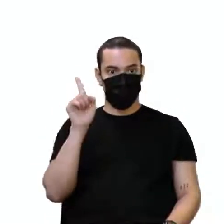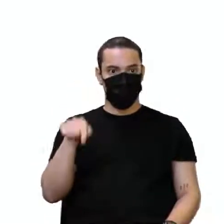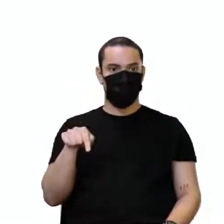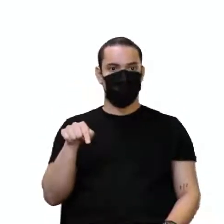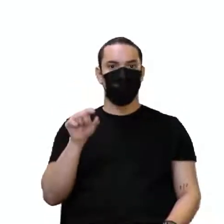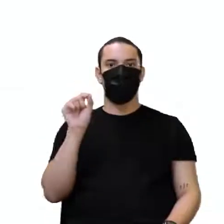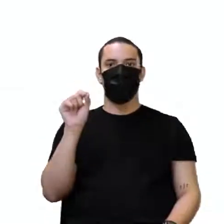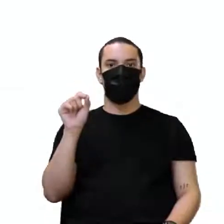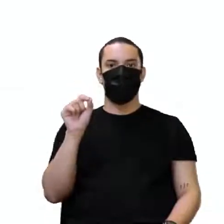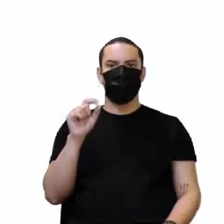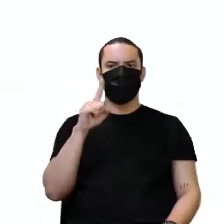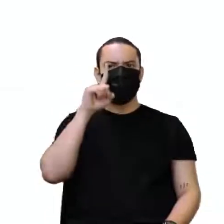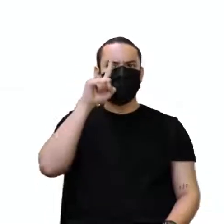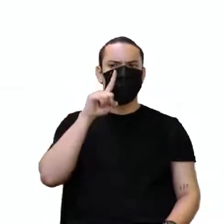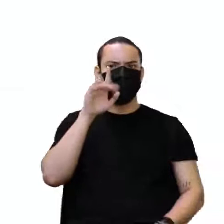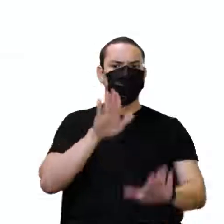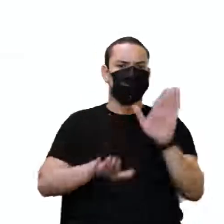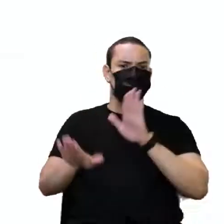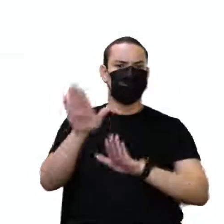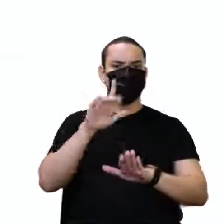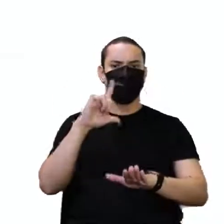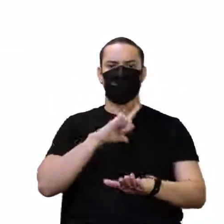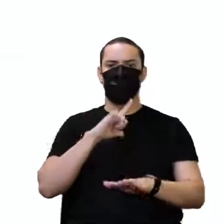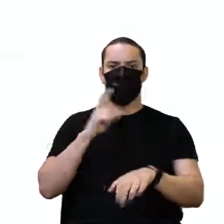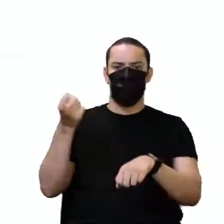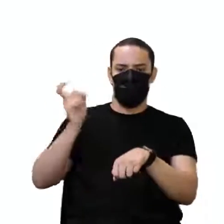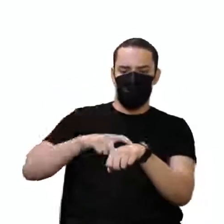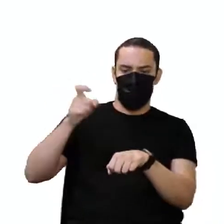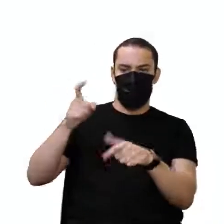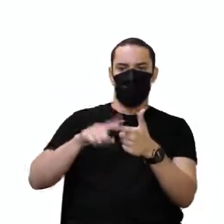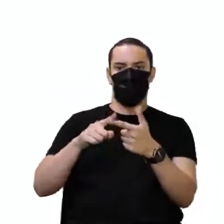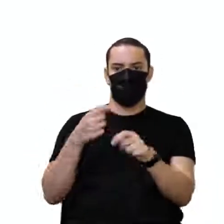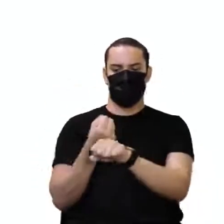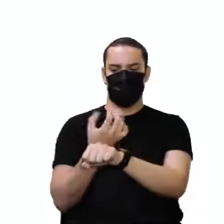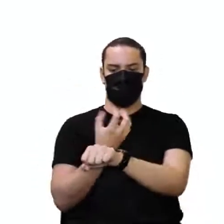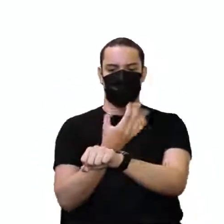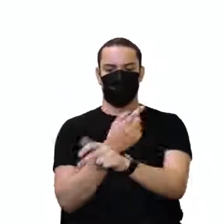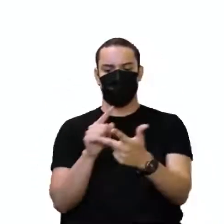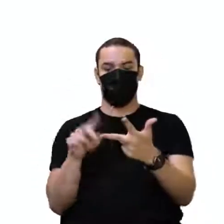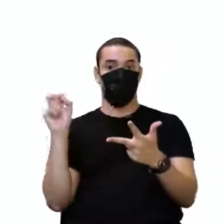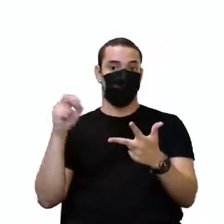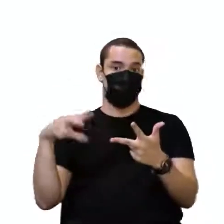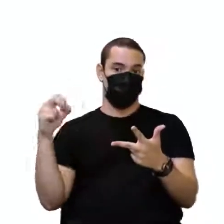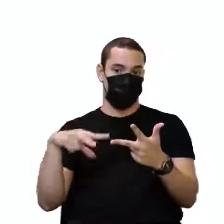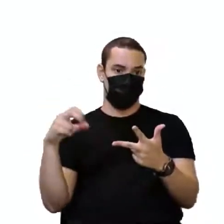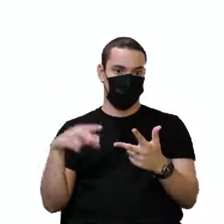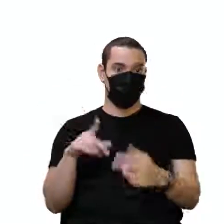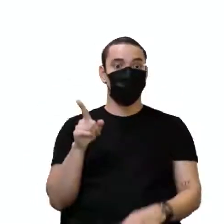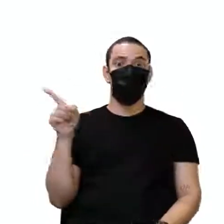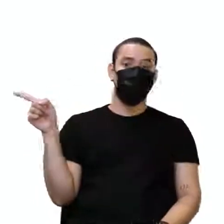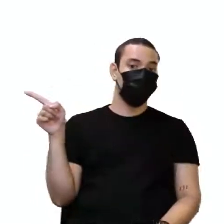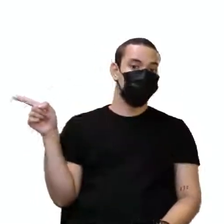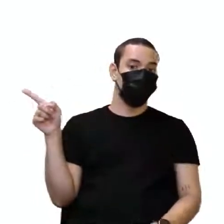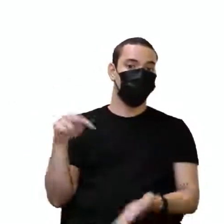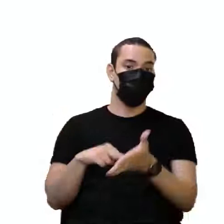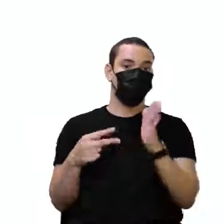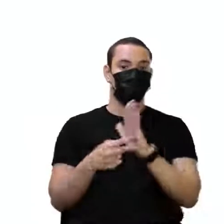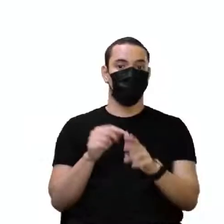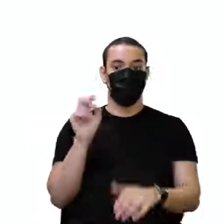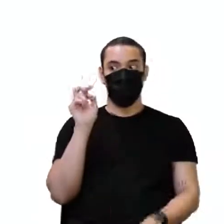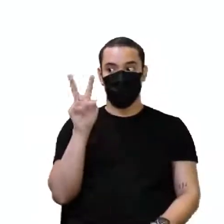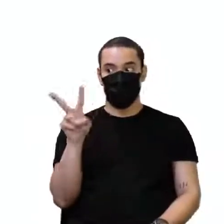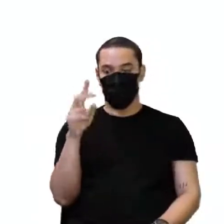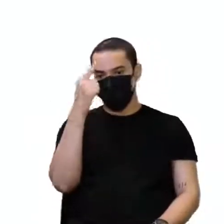é perigosa, sendo armada com ferrões, espinhos ou veneno. E o mulleriano refere-se a